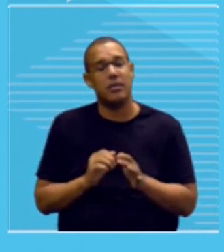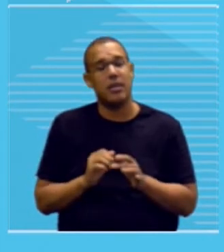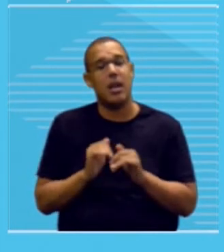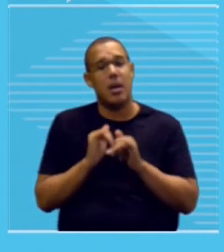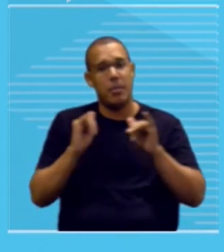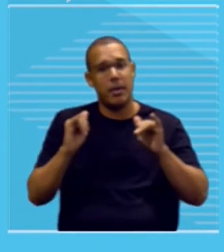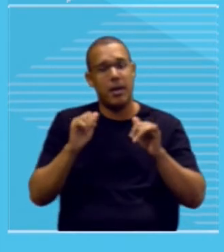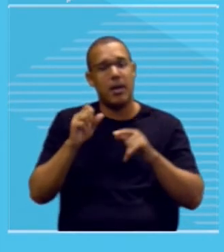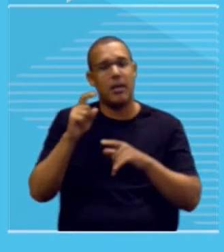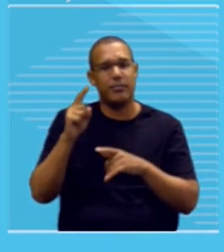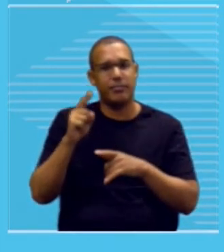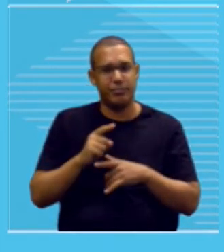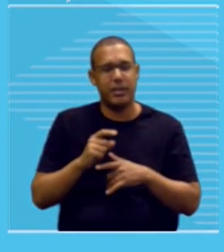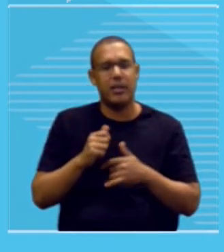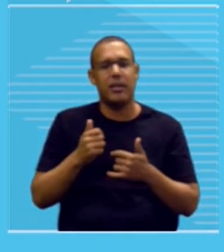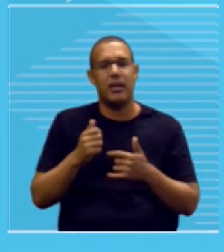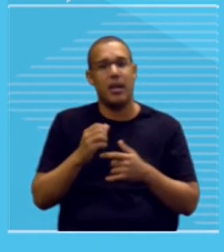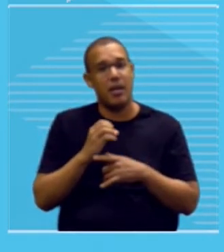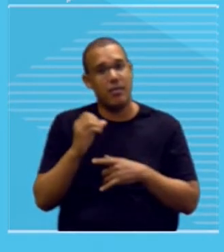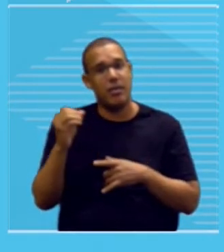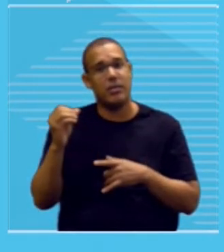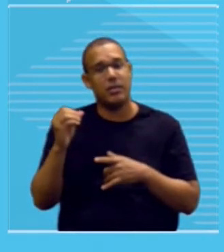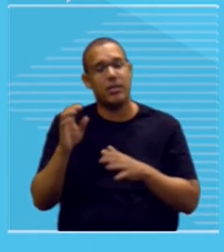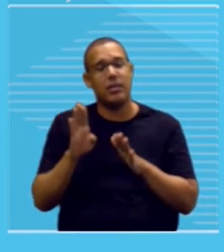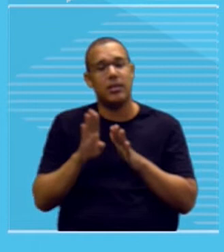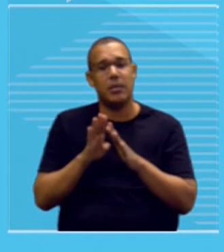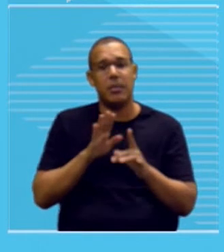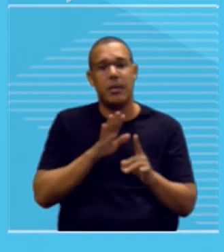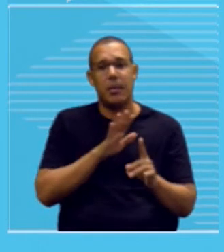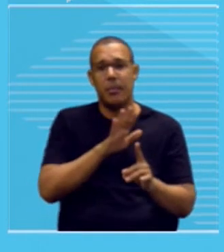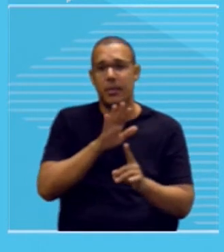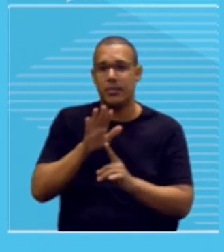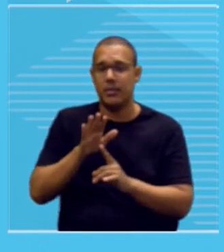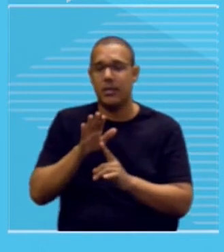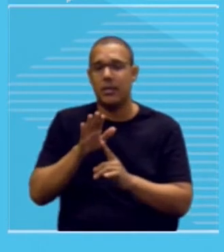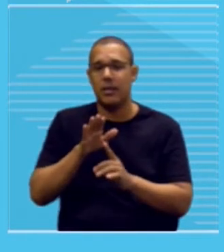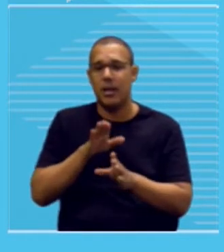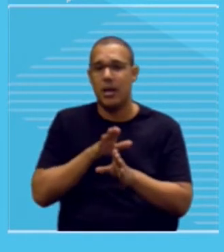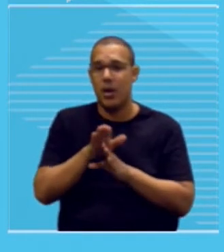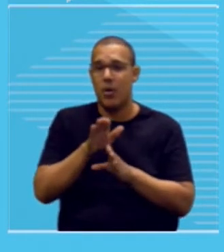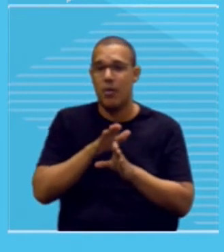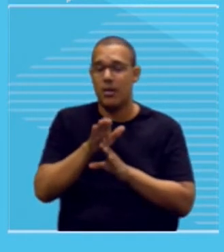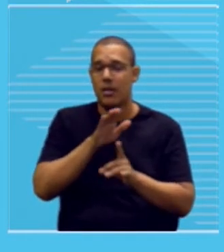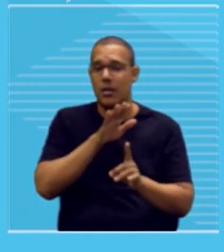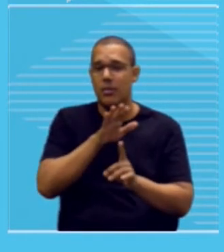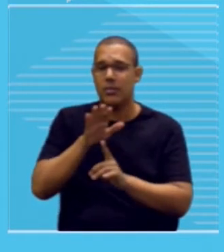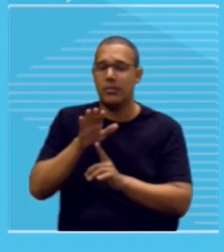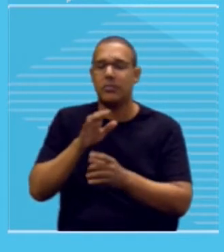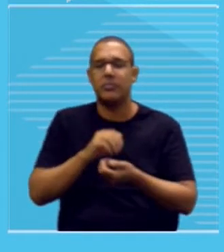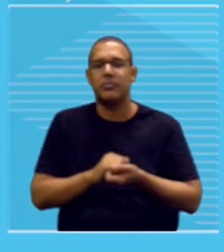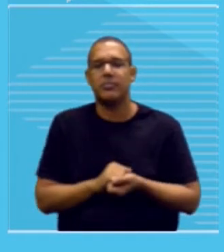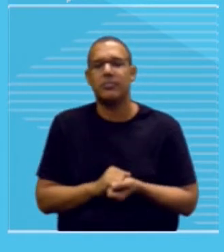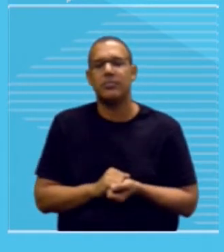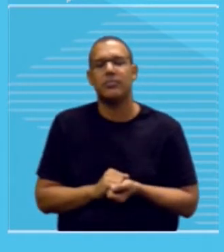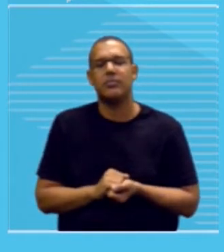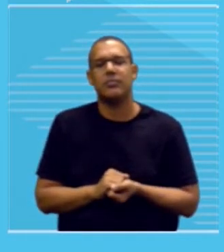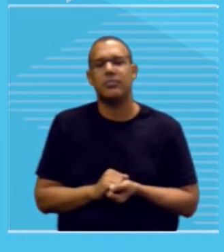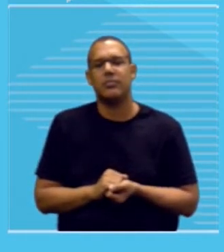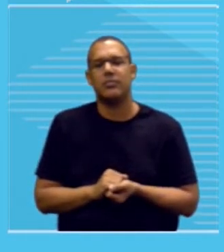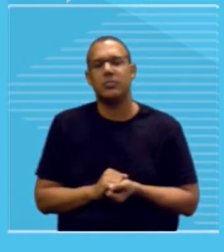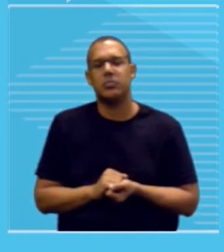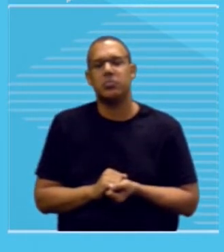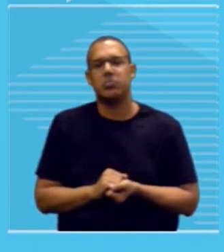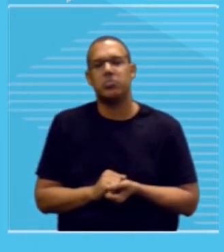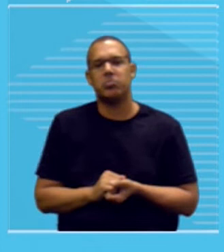é sobre viagens quer persuagem de persuadir gente é convencer vocês lembram disso né eu te convencer